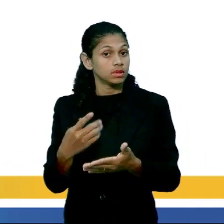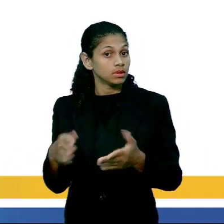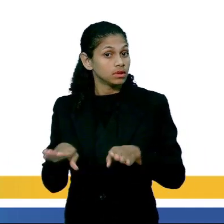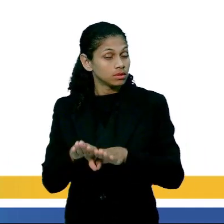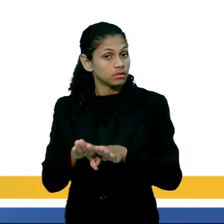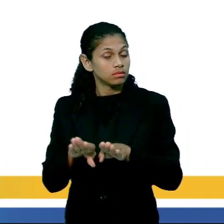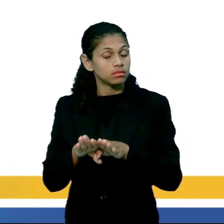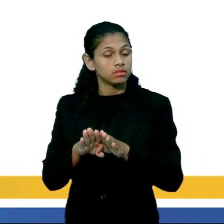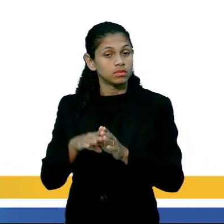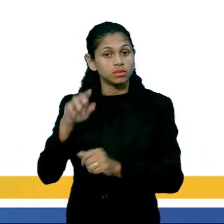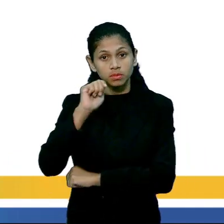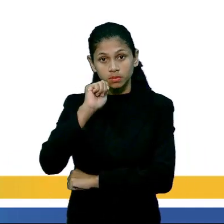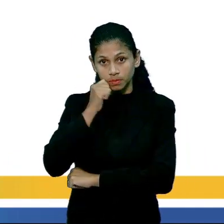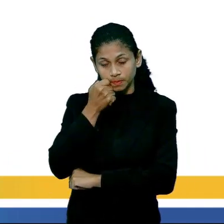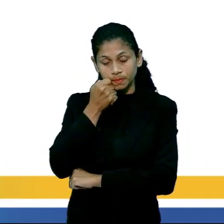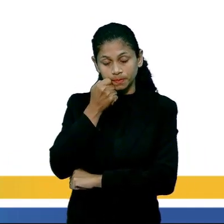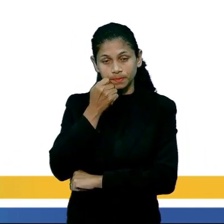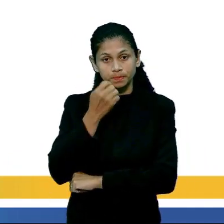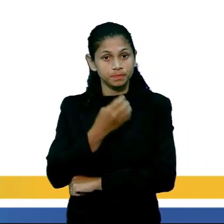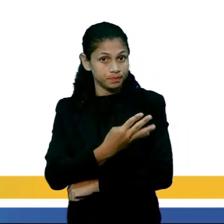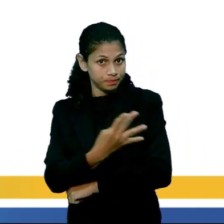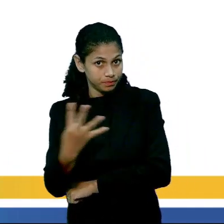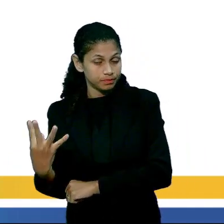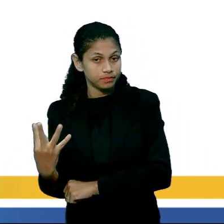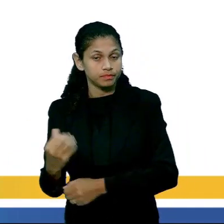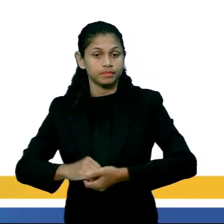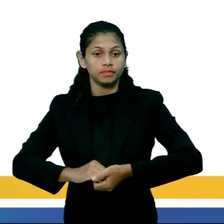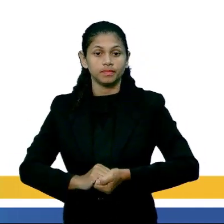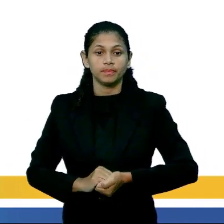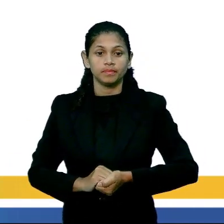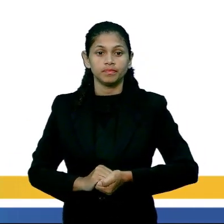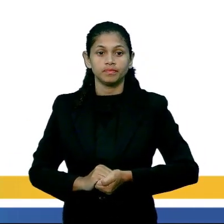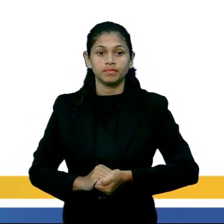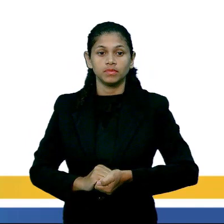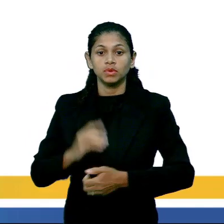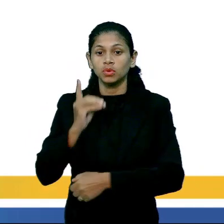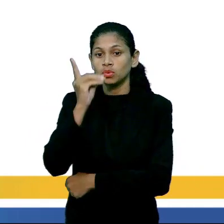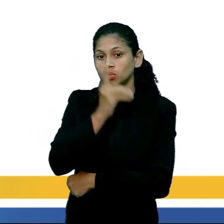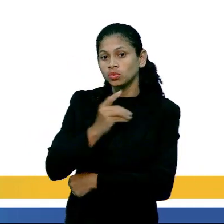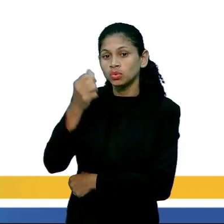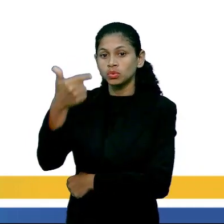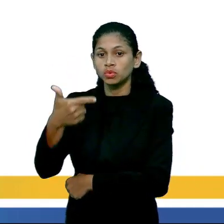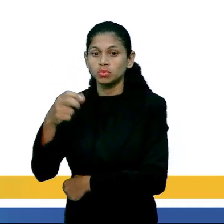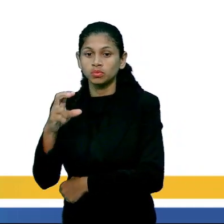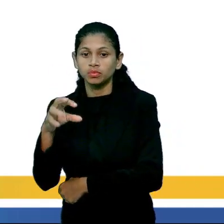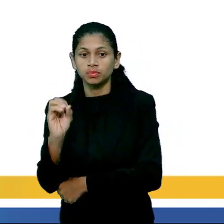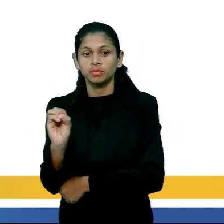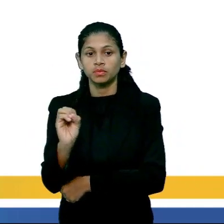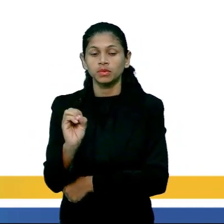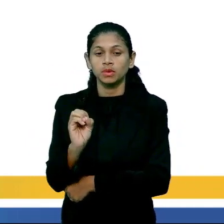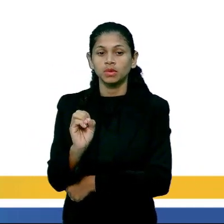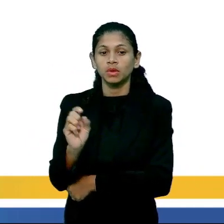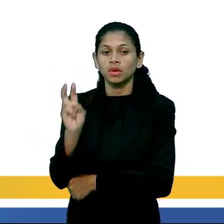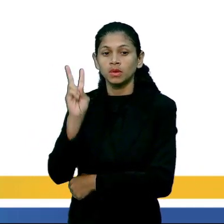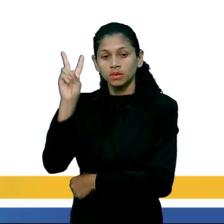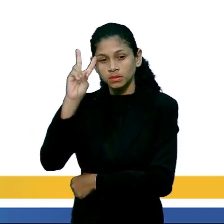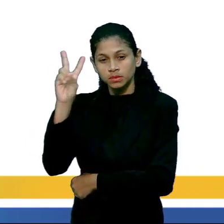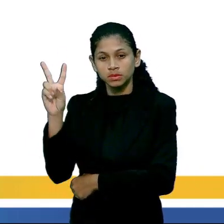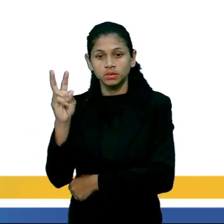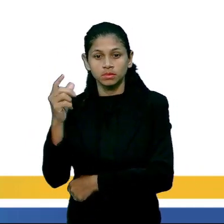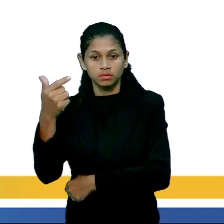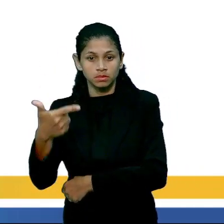que no domingo nós temos aí 250 pães na segunda 208